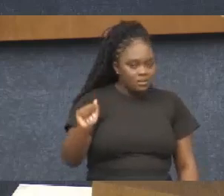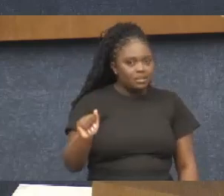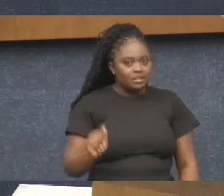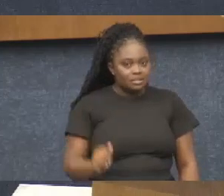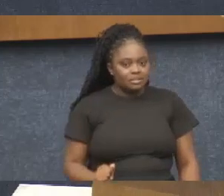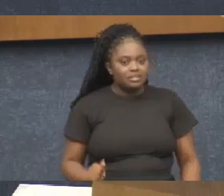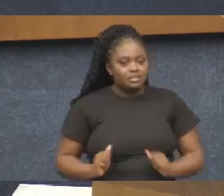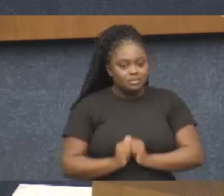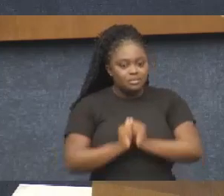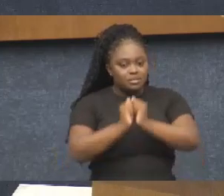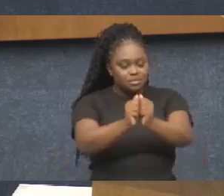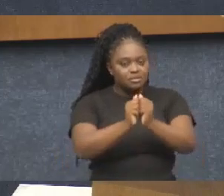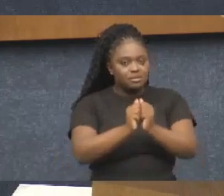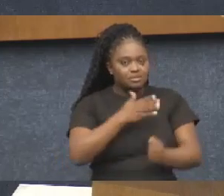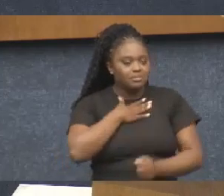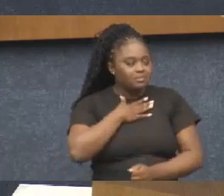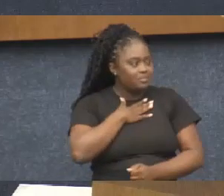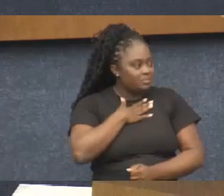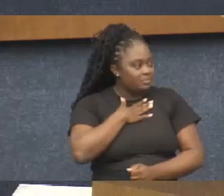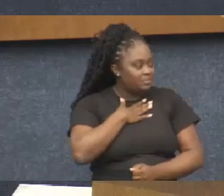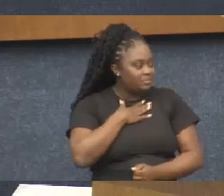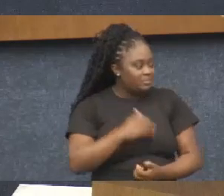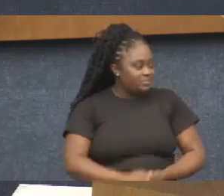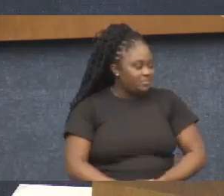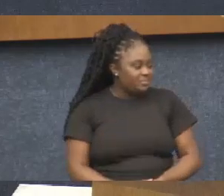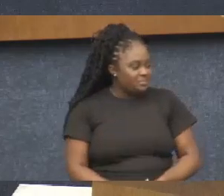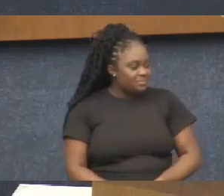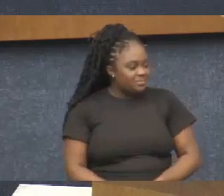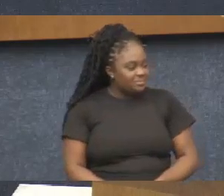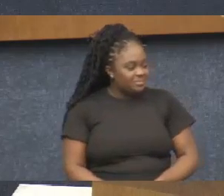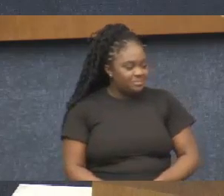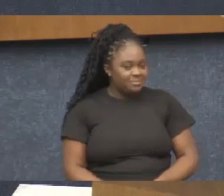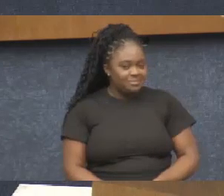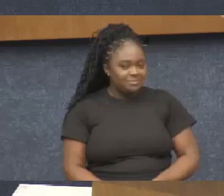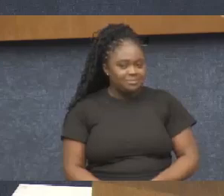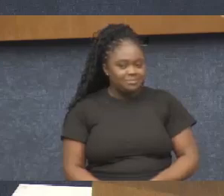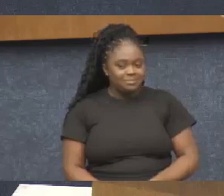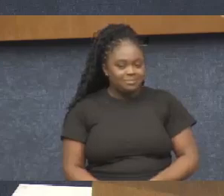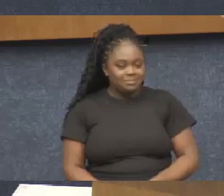cá. Espera aí, sabia que eu ia perder.